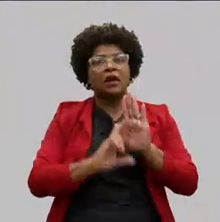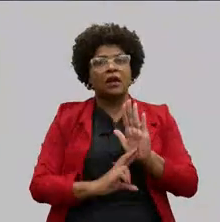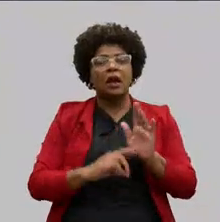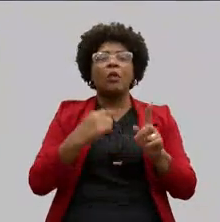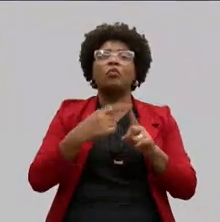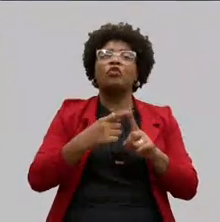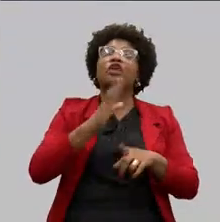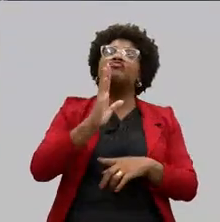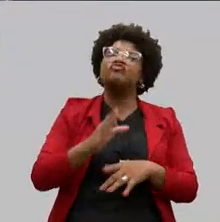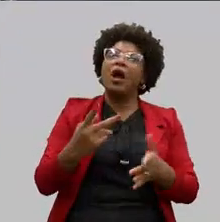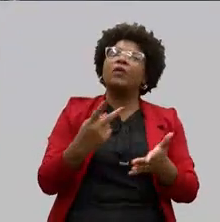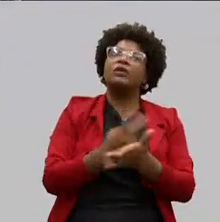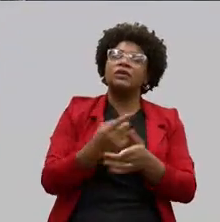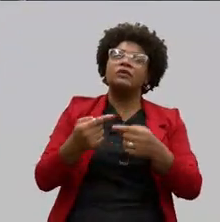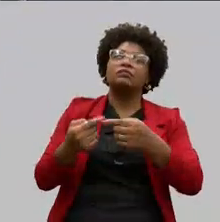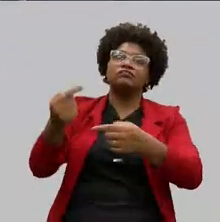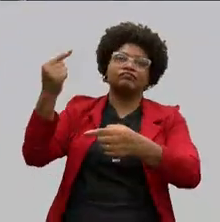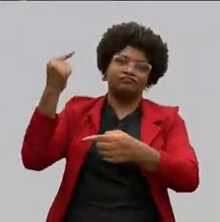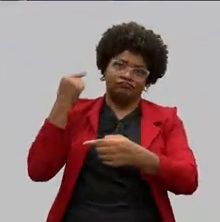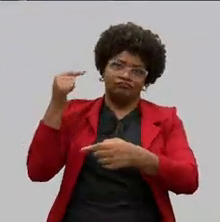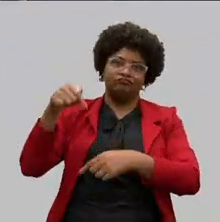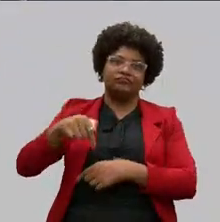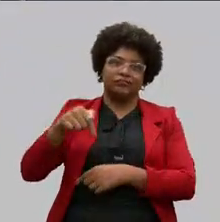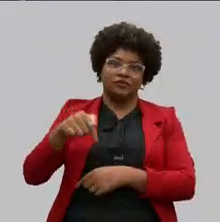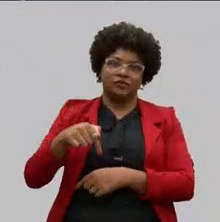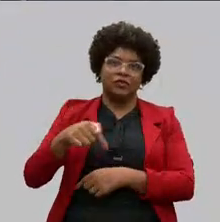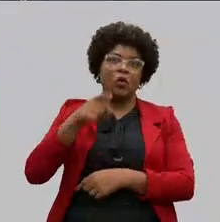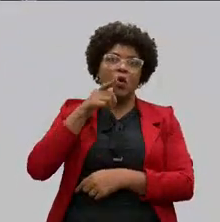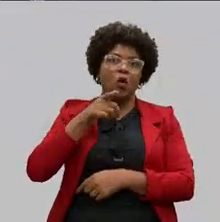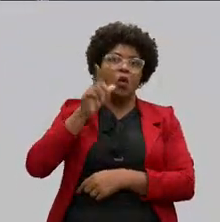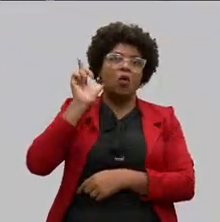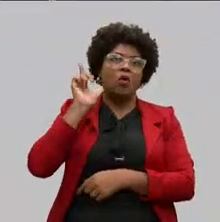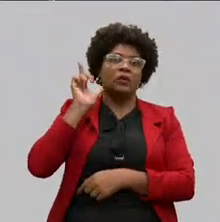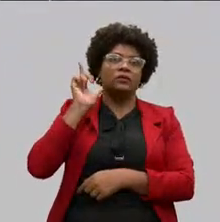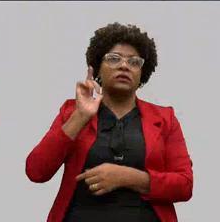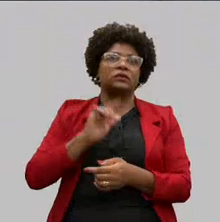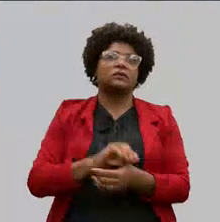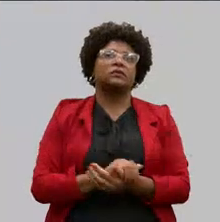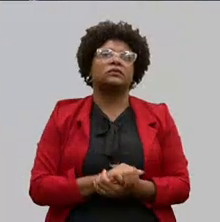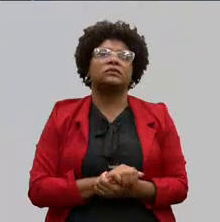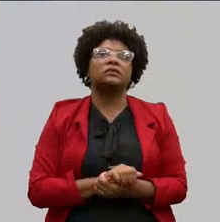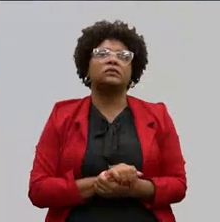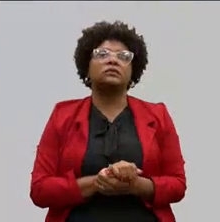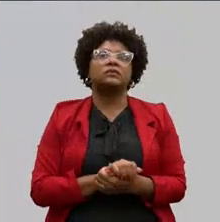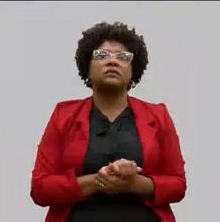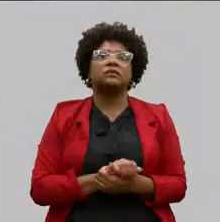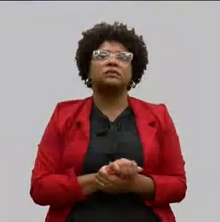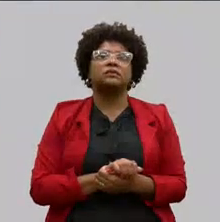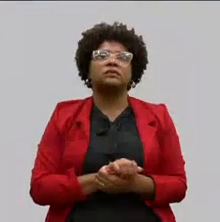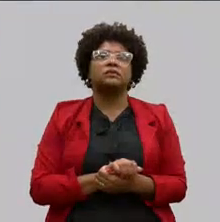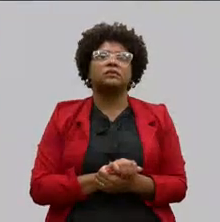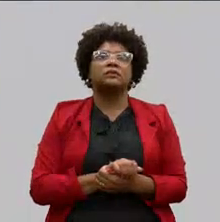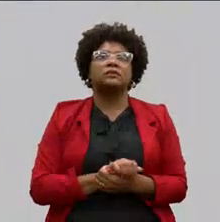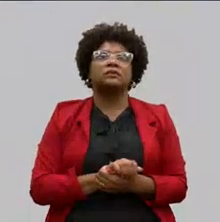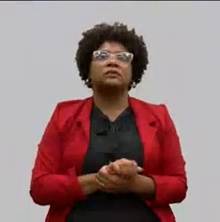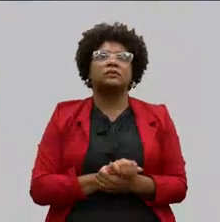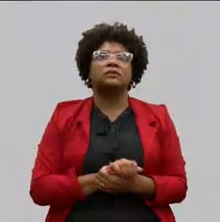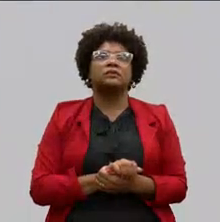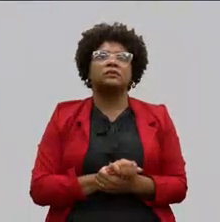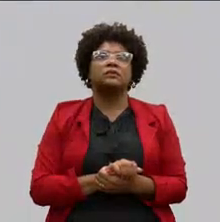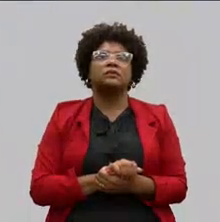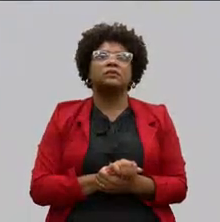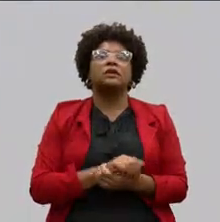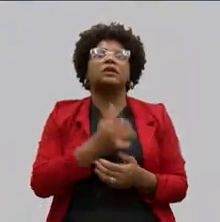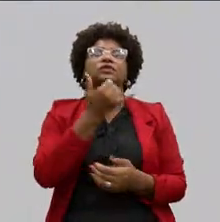exceção a regra na semana passada nós tivemos ontem ter ah na terceira não então eu vou aguardar a terceira